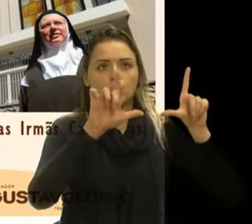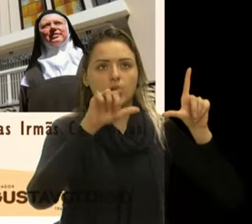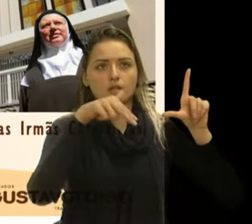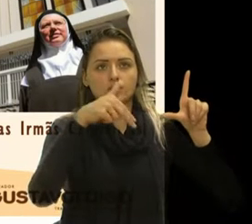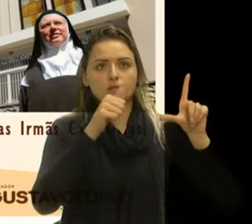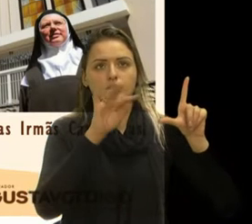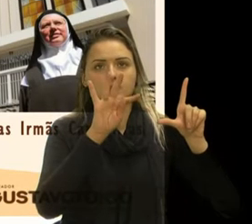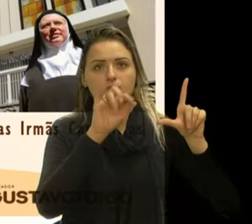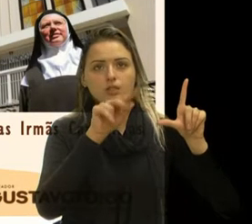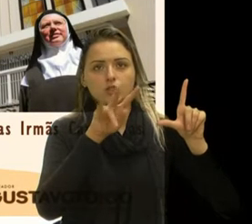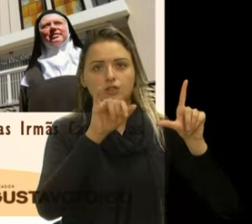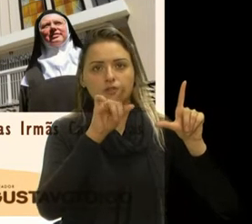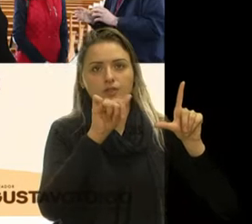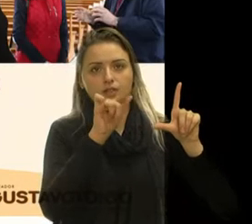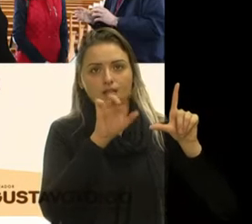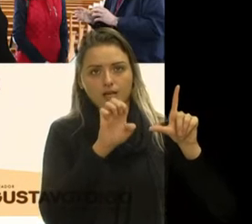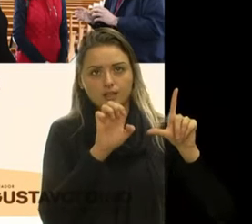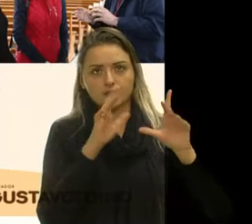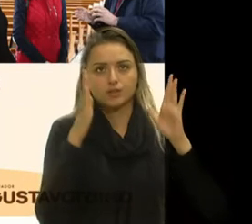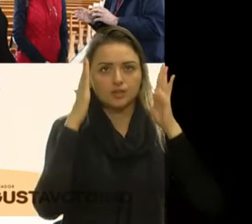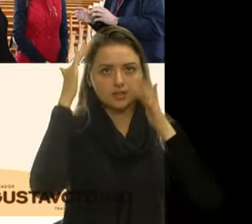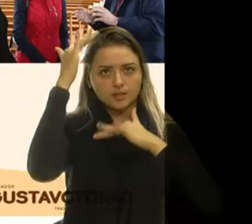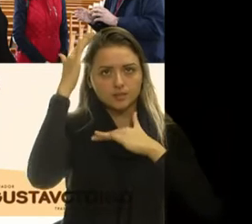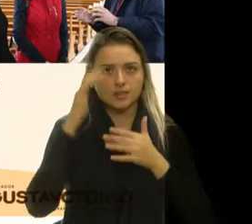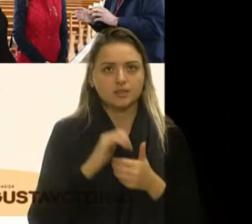Natividade nas Irmãs Carmelitas.